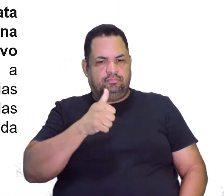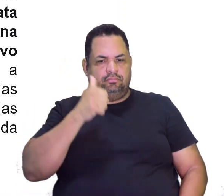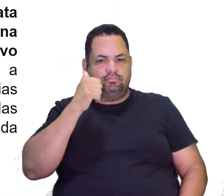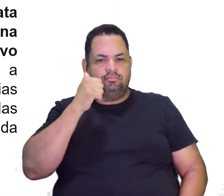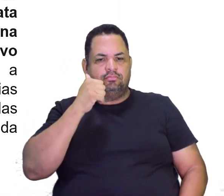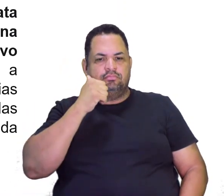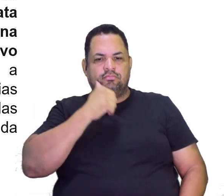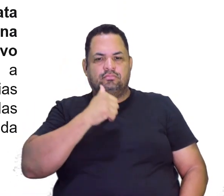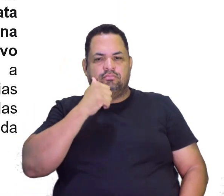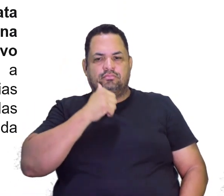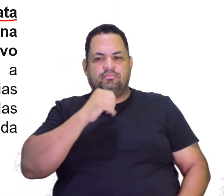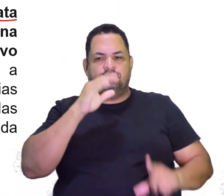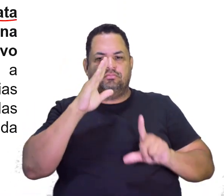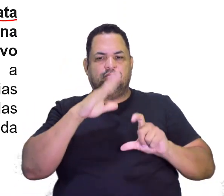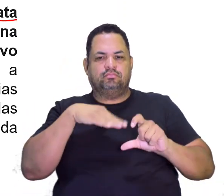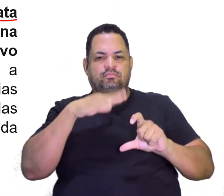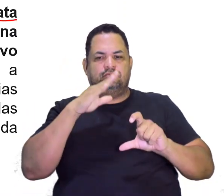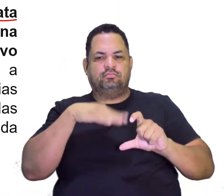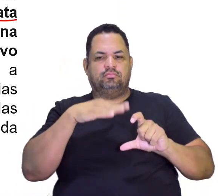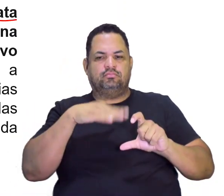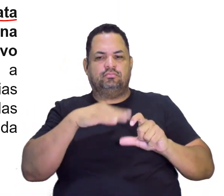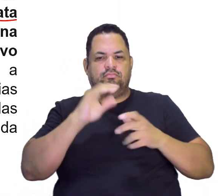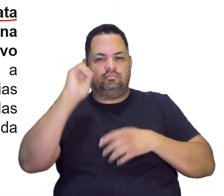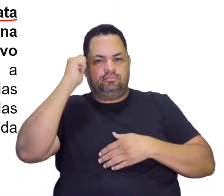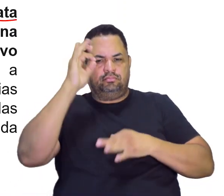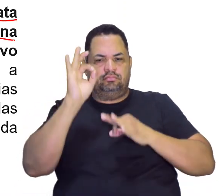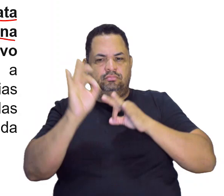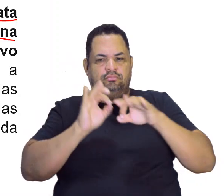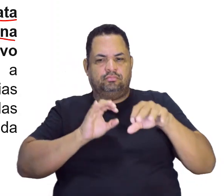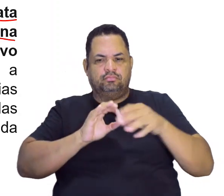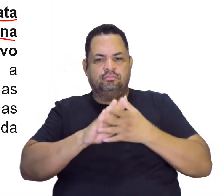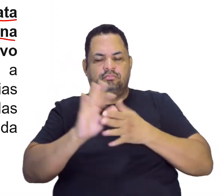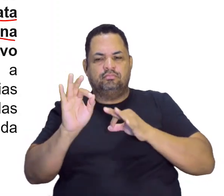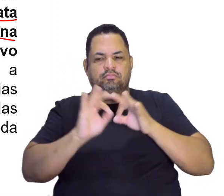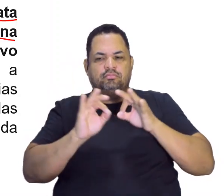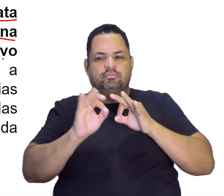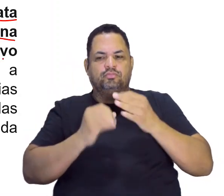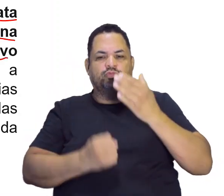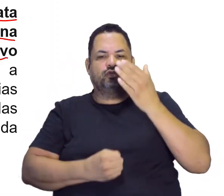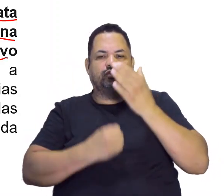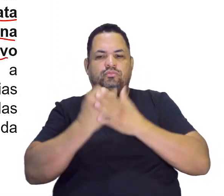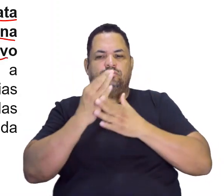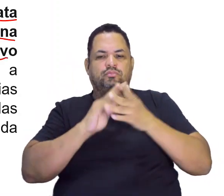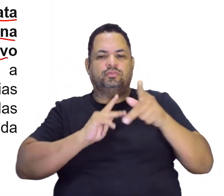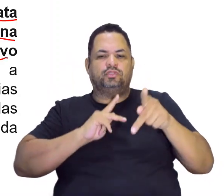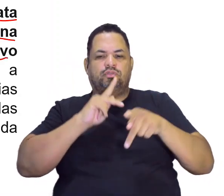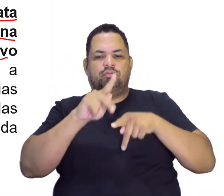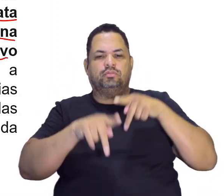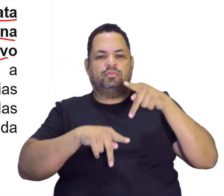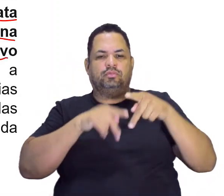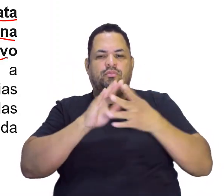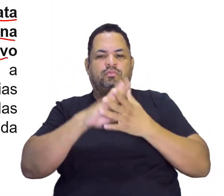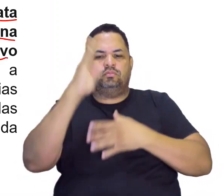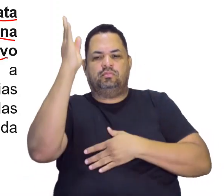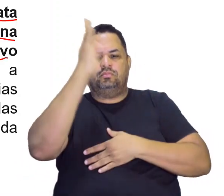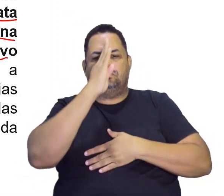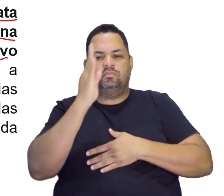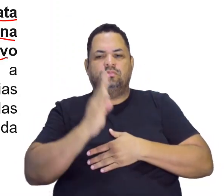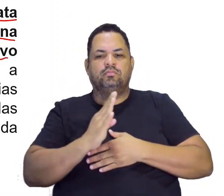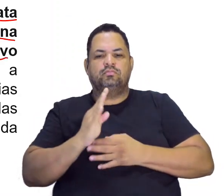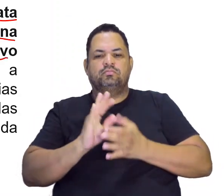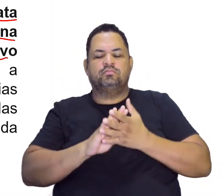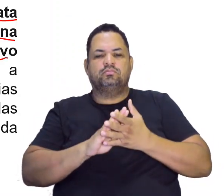retrata o mito da negra na formação do povo brasileiro Então as